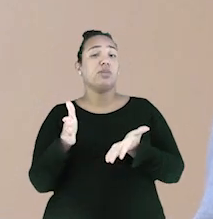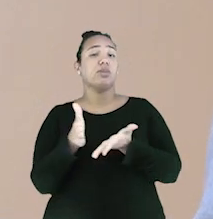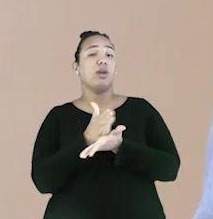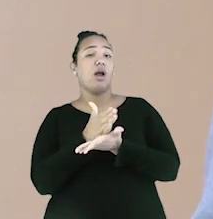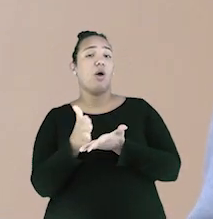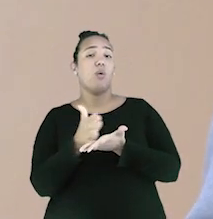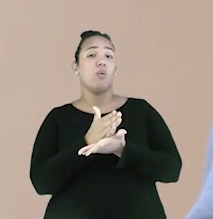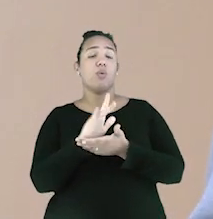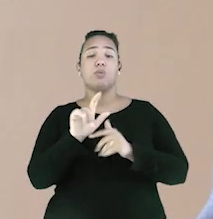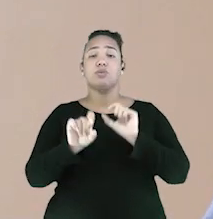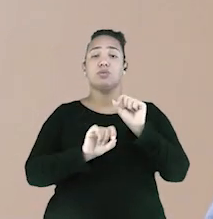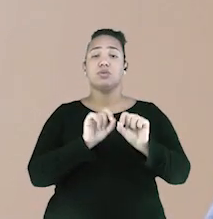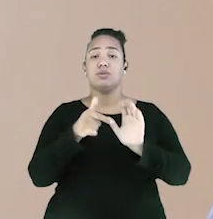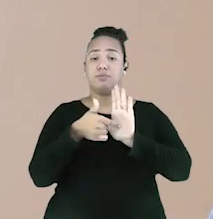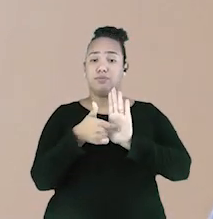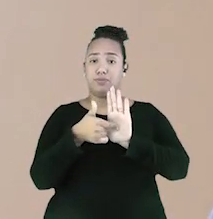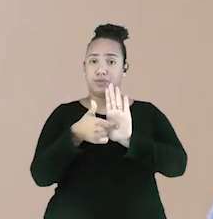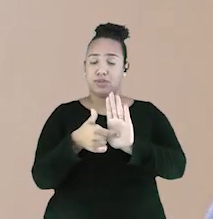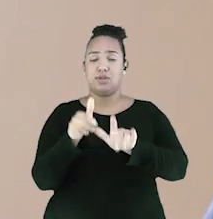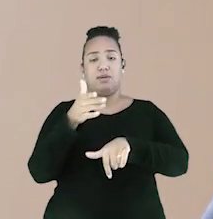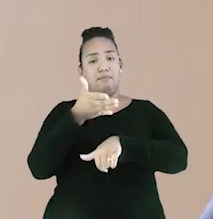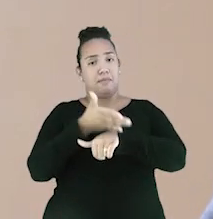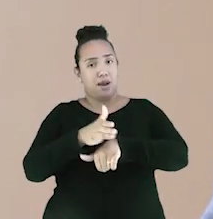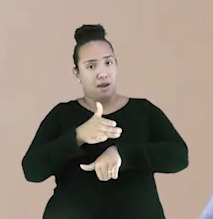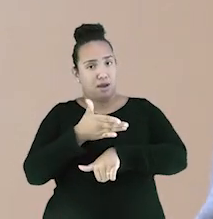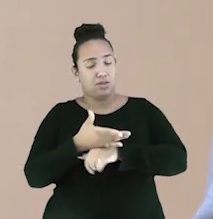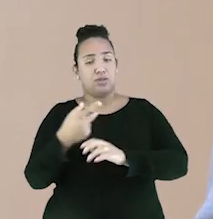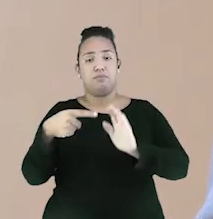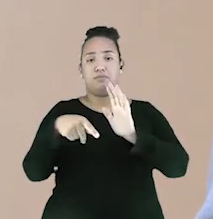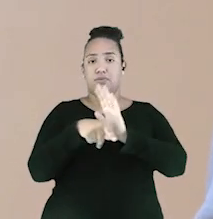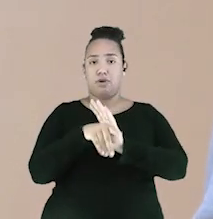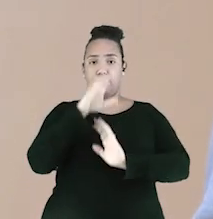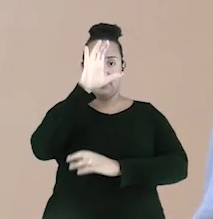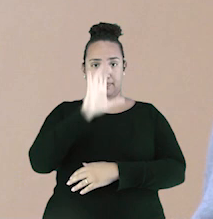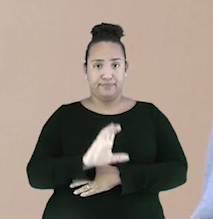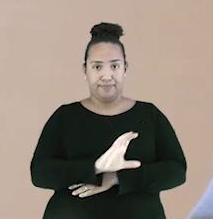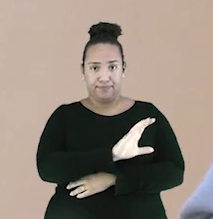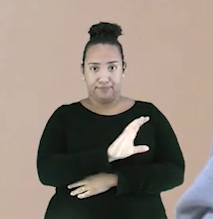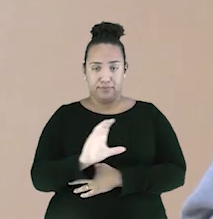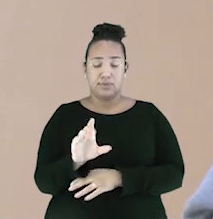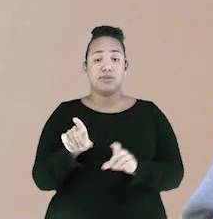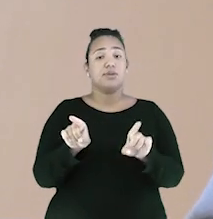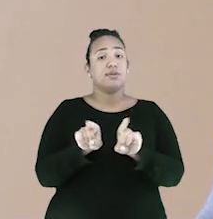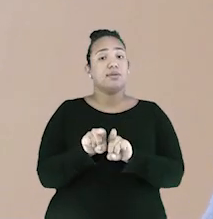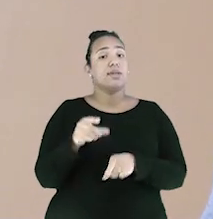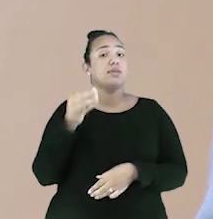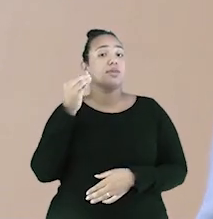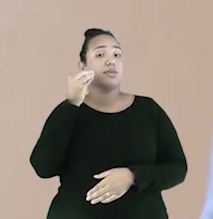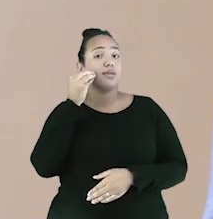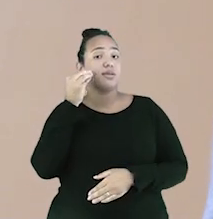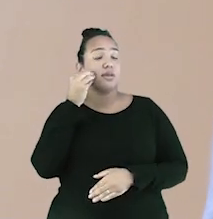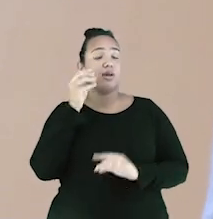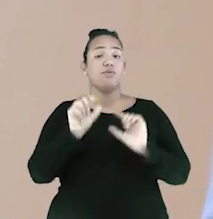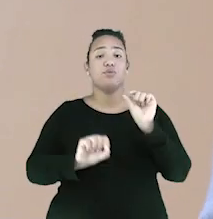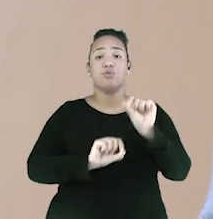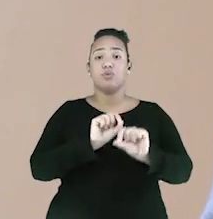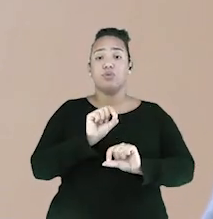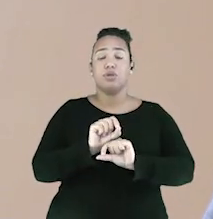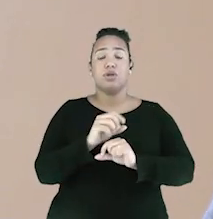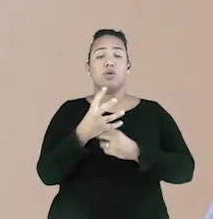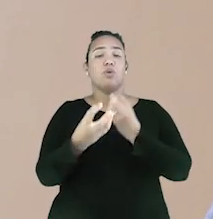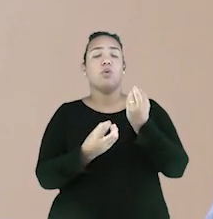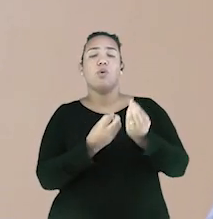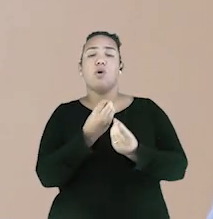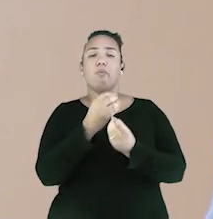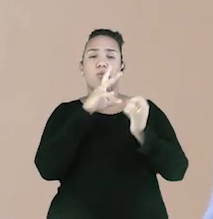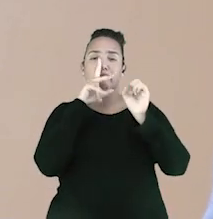algumas delas reforçaram princípios e práticas do catolicismo e outras tentavam estabelecer formas